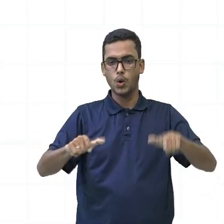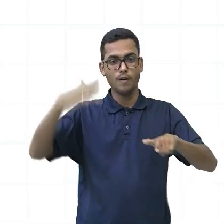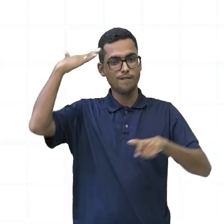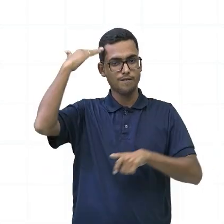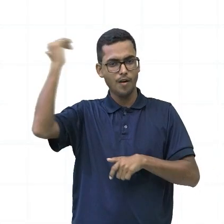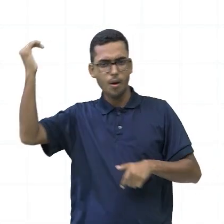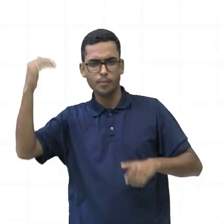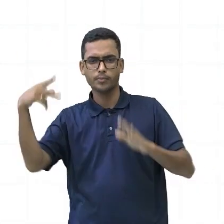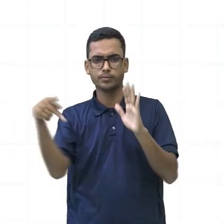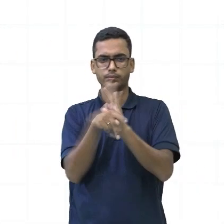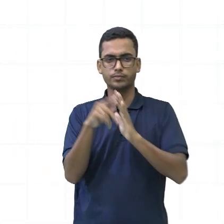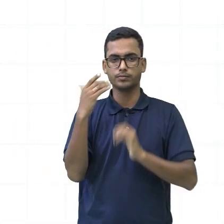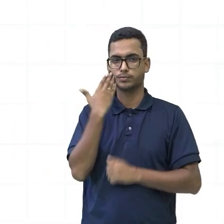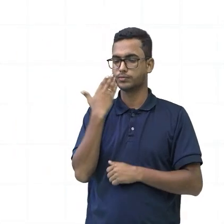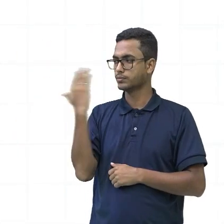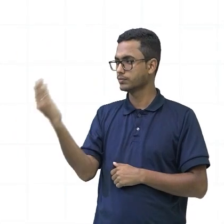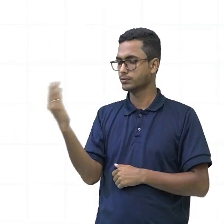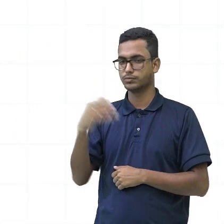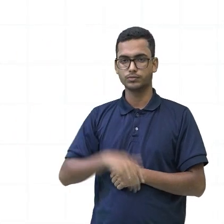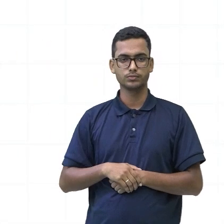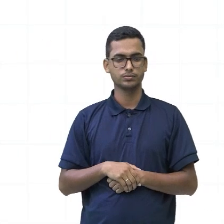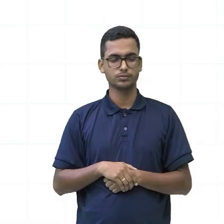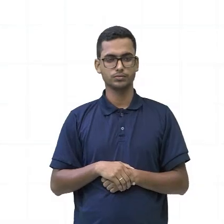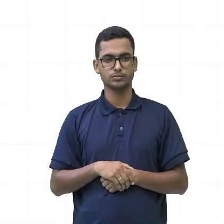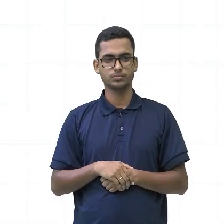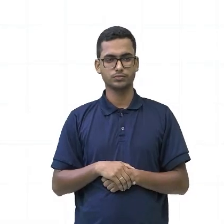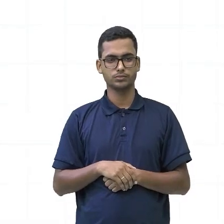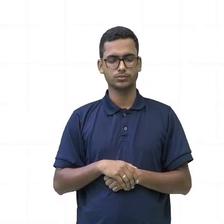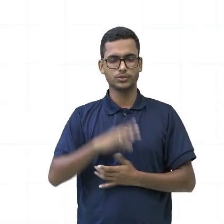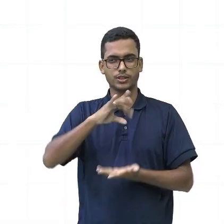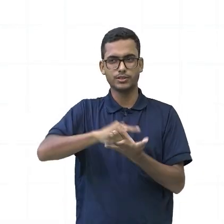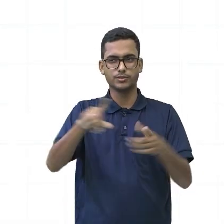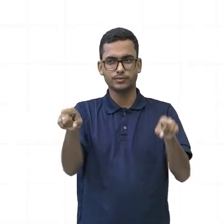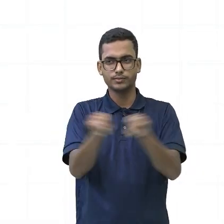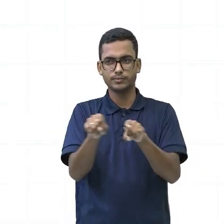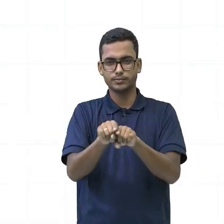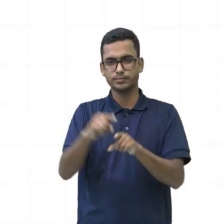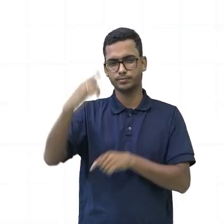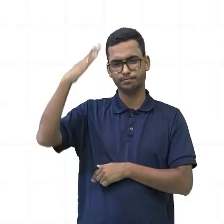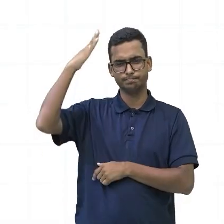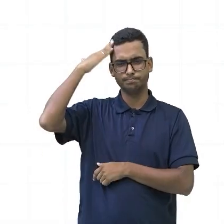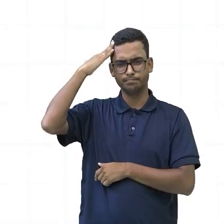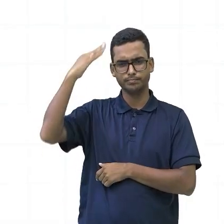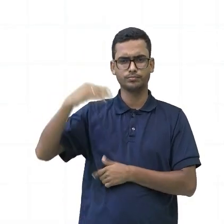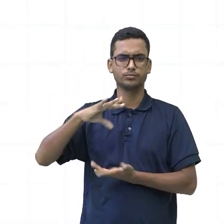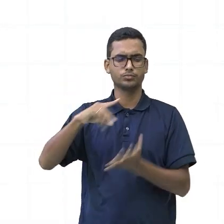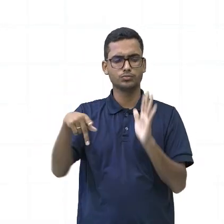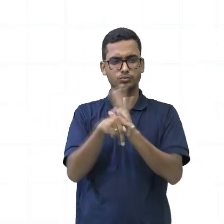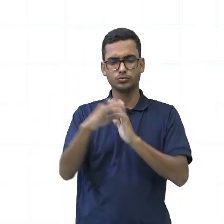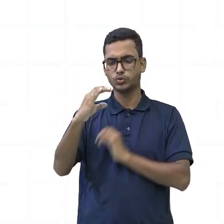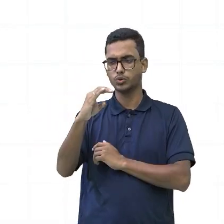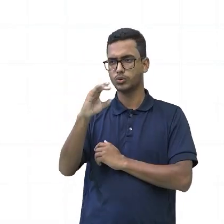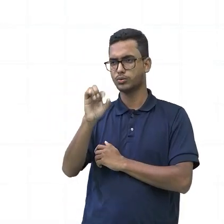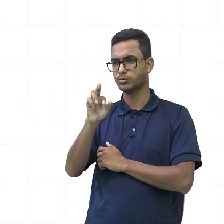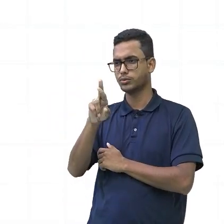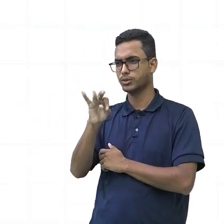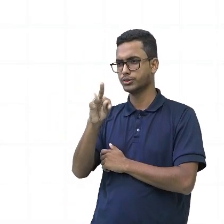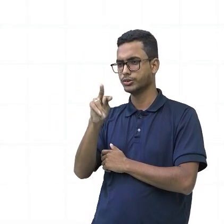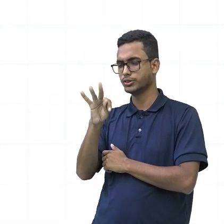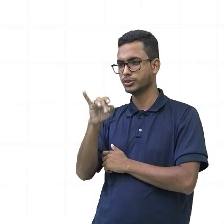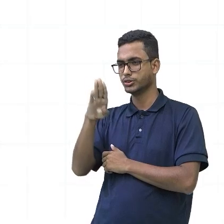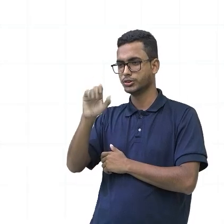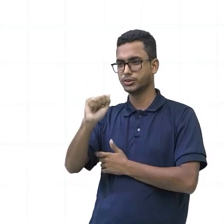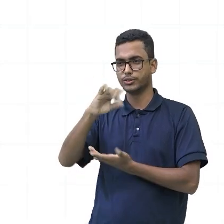lá no sul do Brasil, que é Curitiba. E a gente percebe que lá tem o verão, tem o inverno, tem o outono e a primavera muito